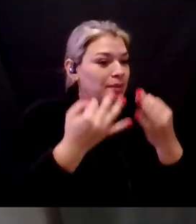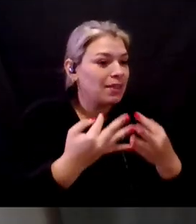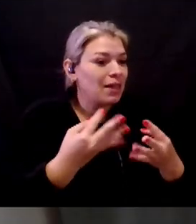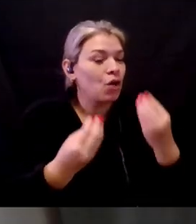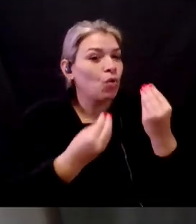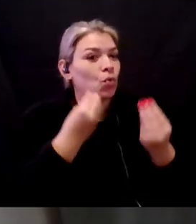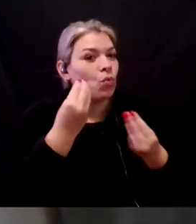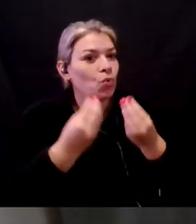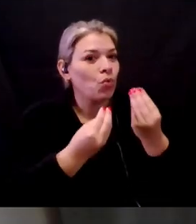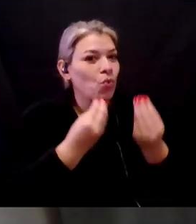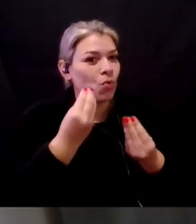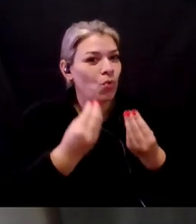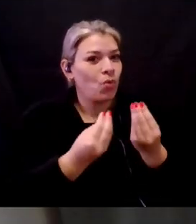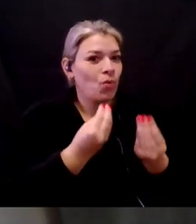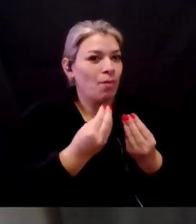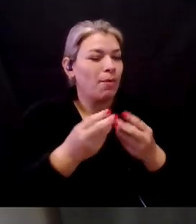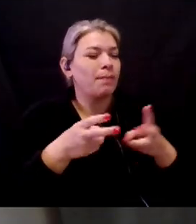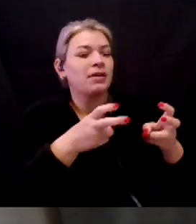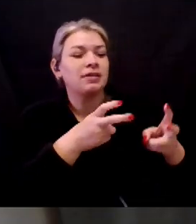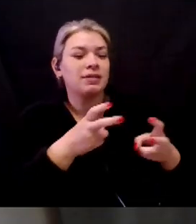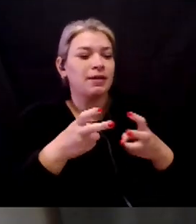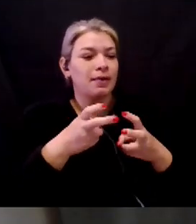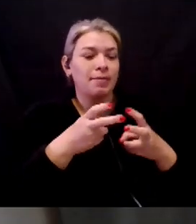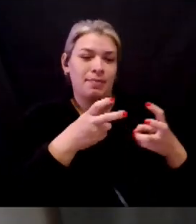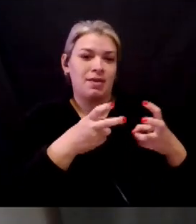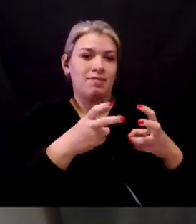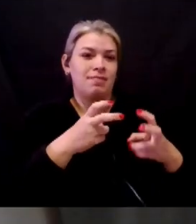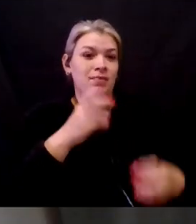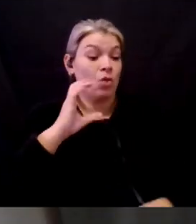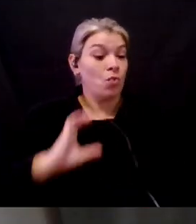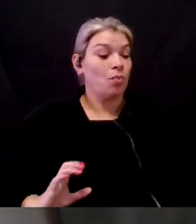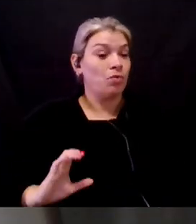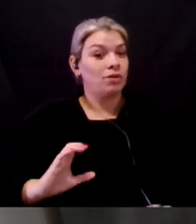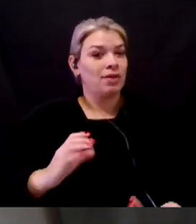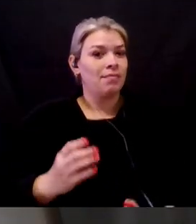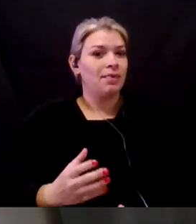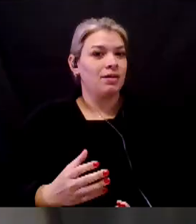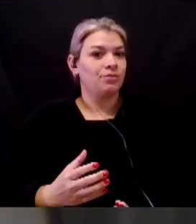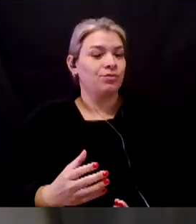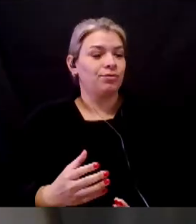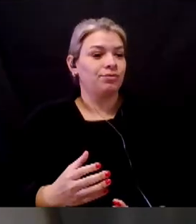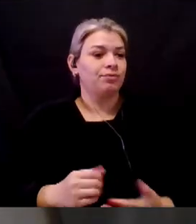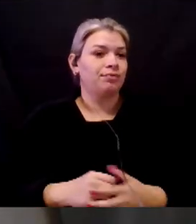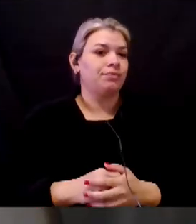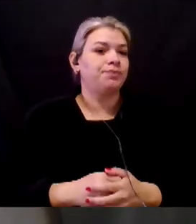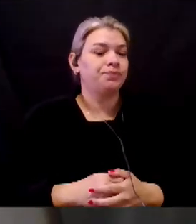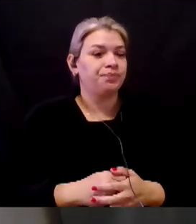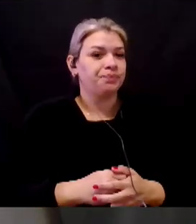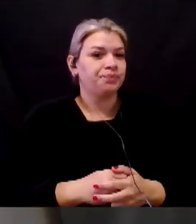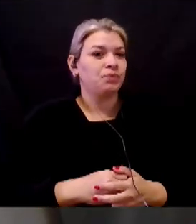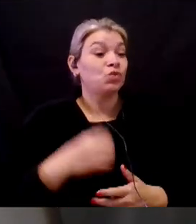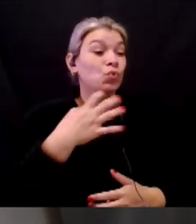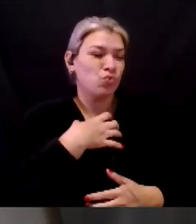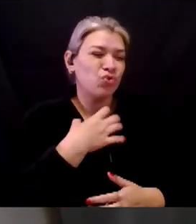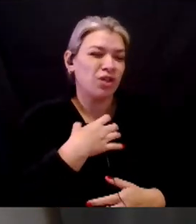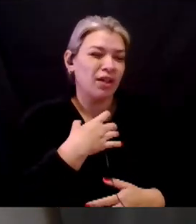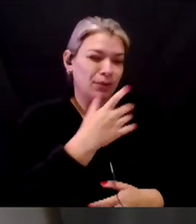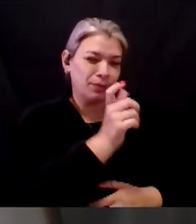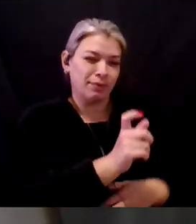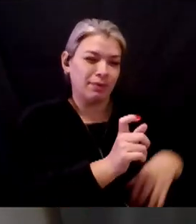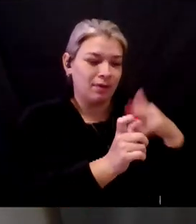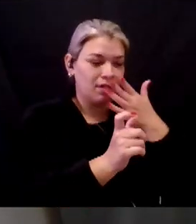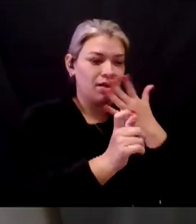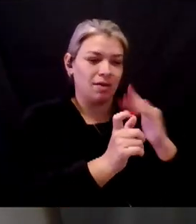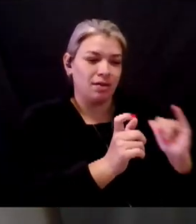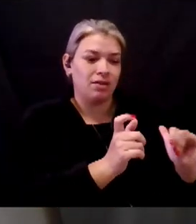enxerga alguns comportamentos. Ótimo. Então, assim, né, para a criança já está demonstrando